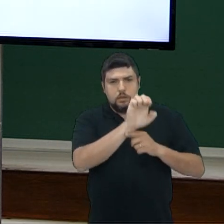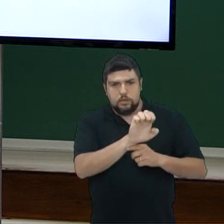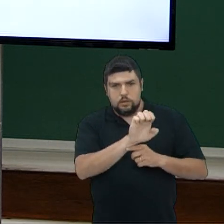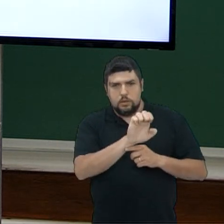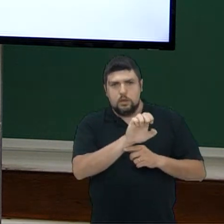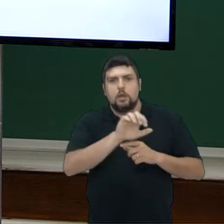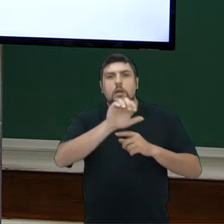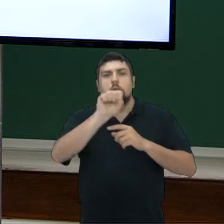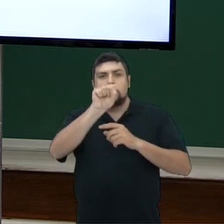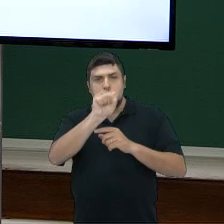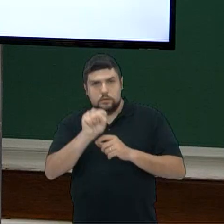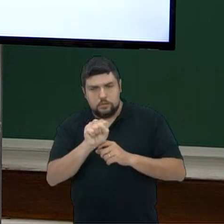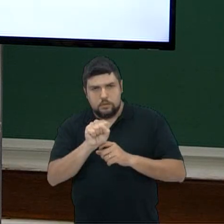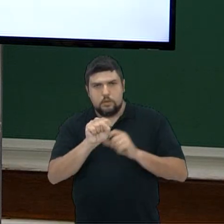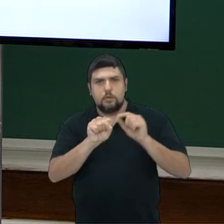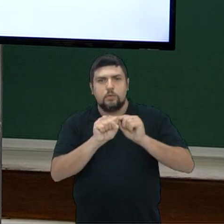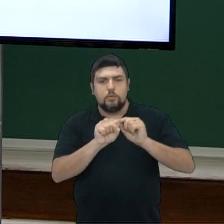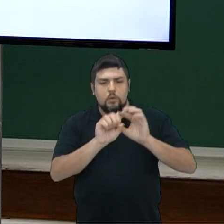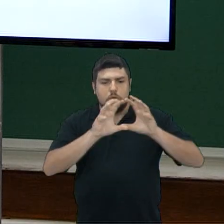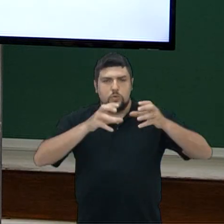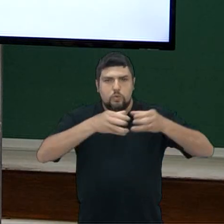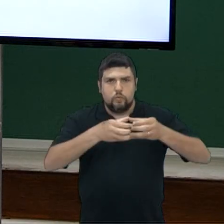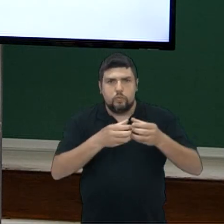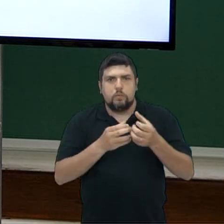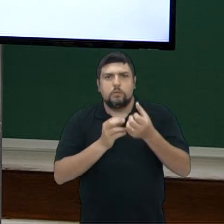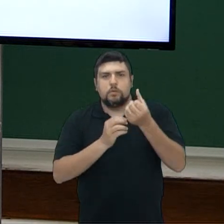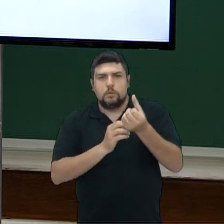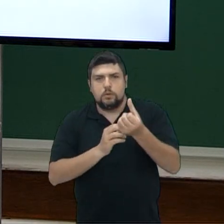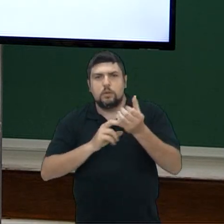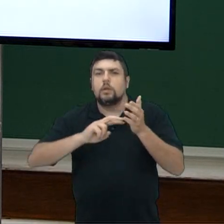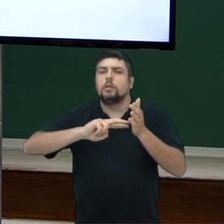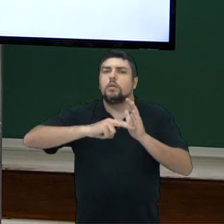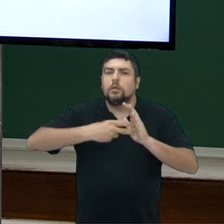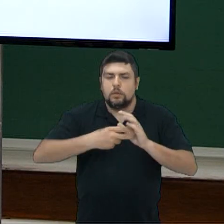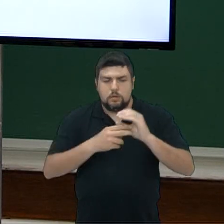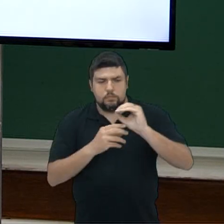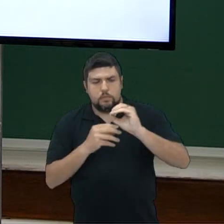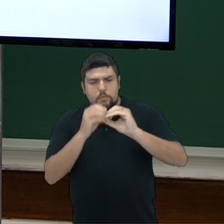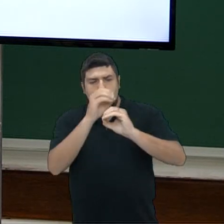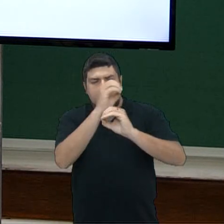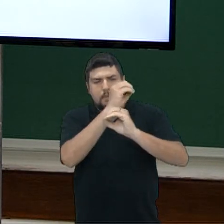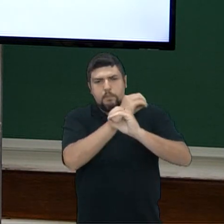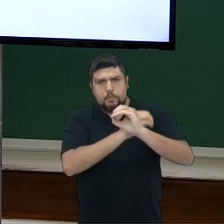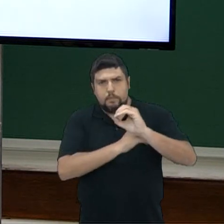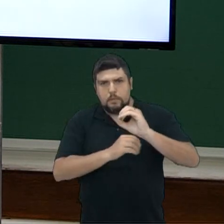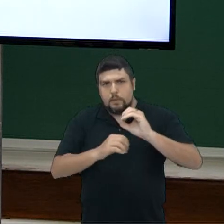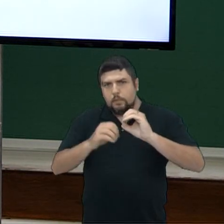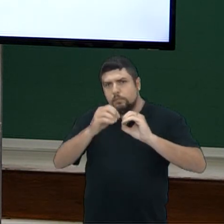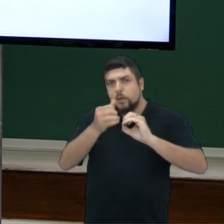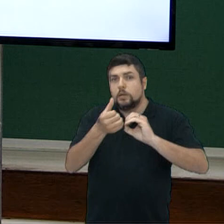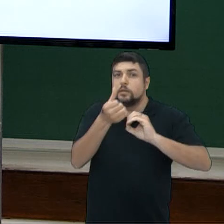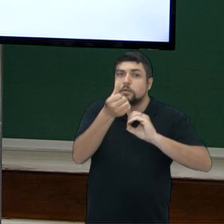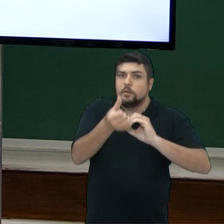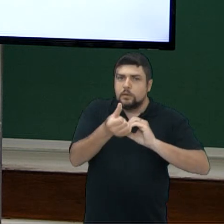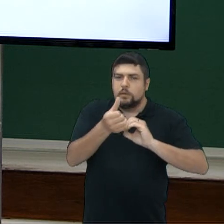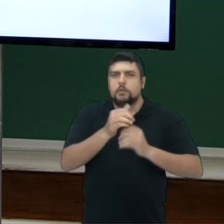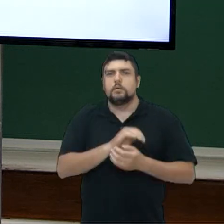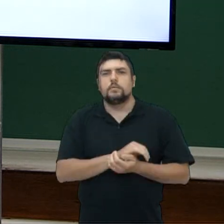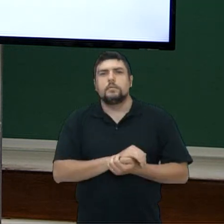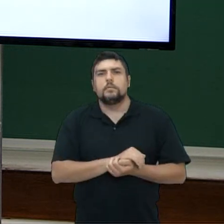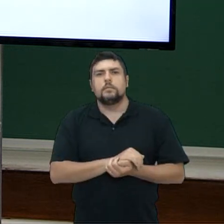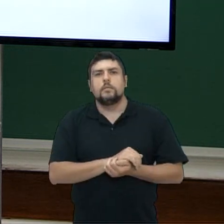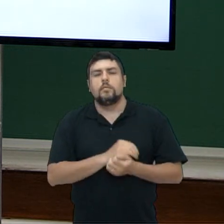família 6A, ou seja, ambos possuem 6 elétrons em sua última camada eletrônica,